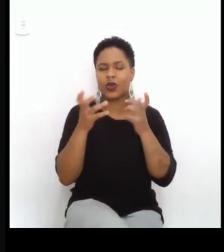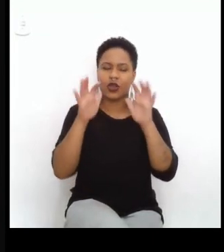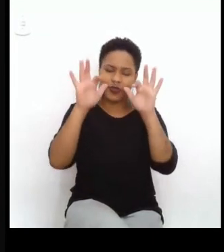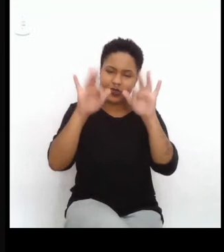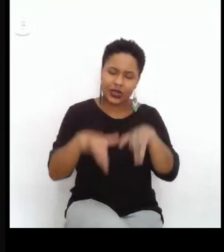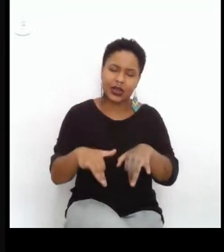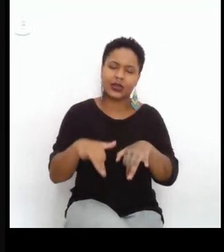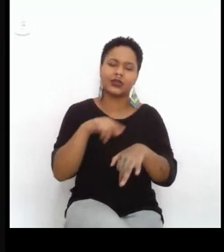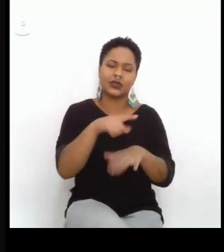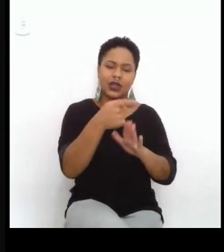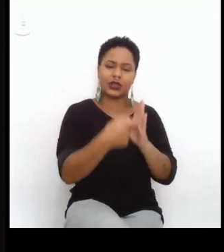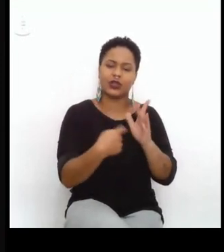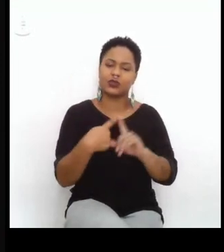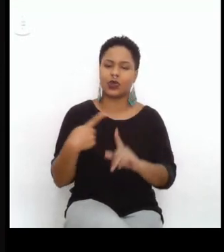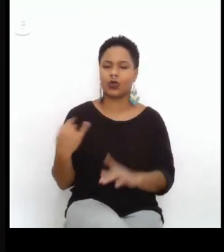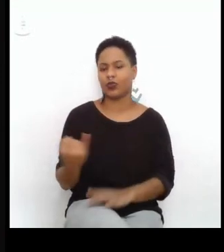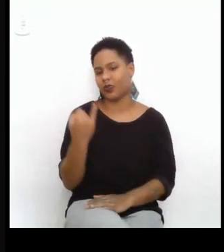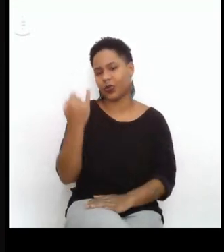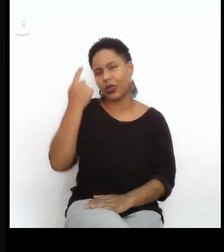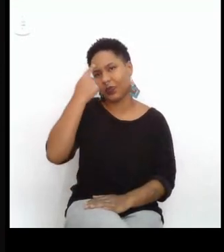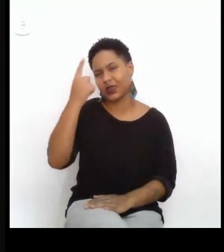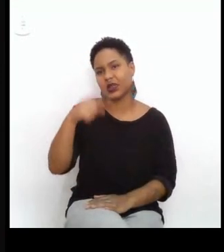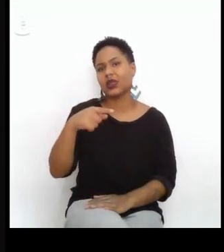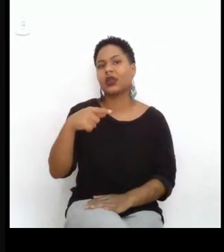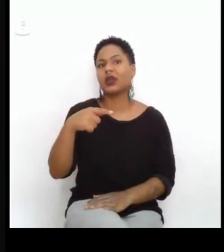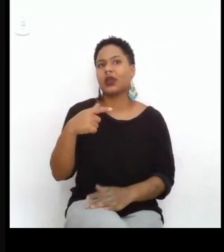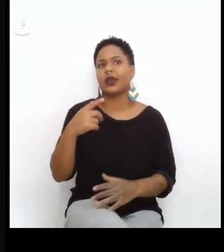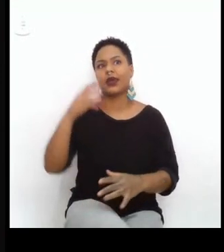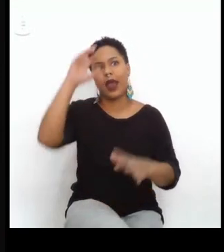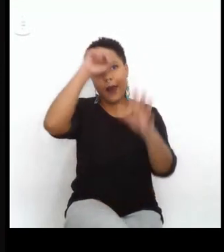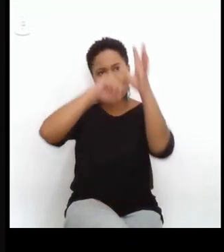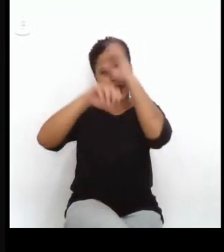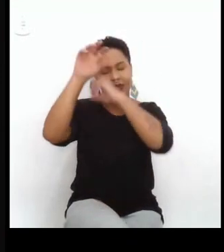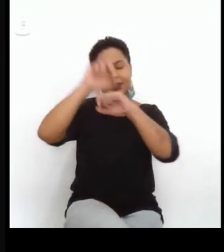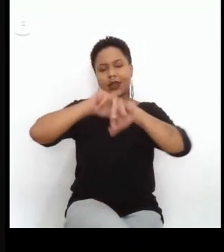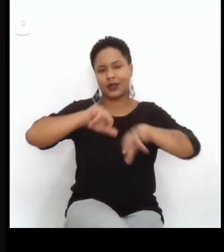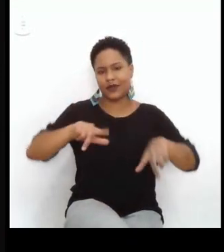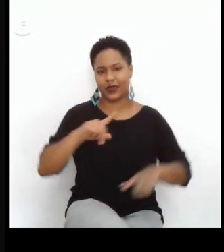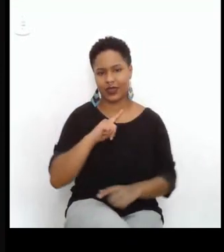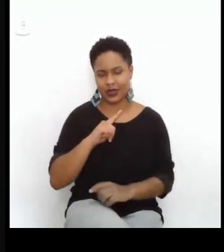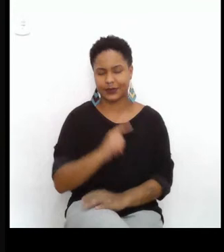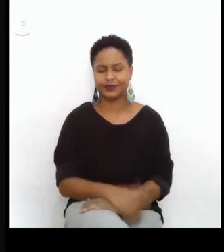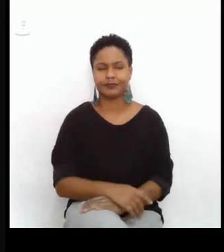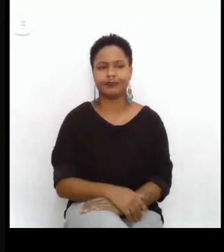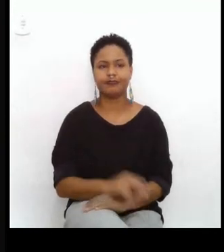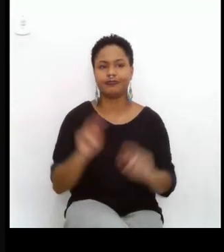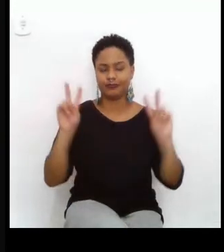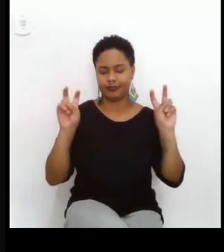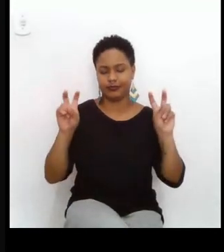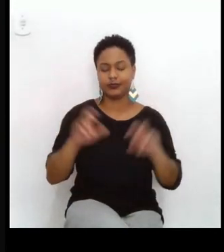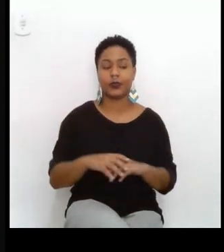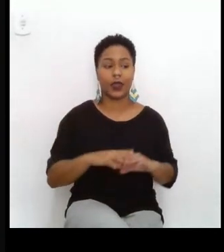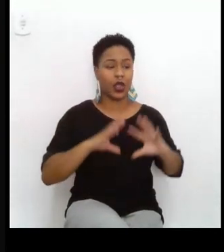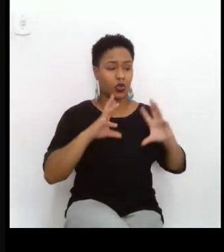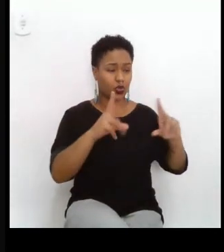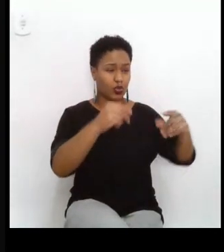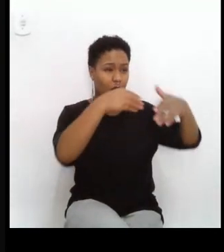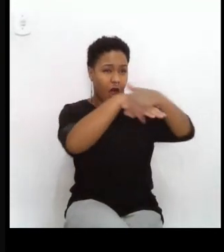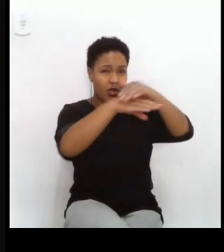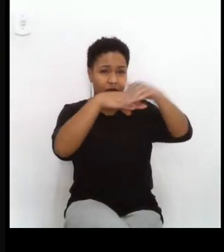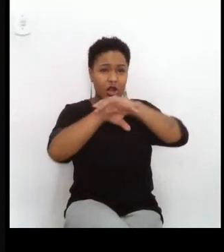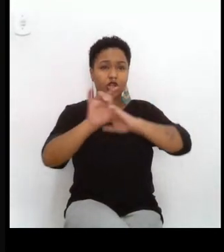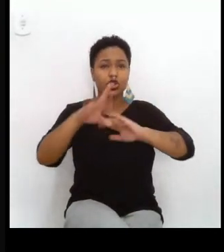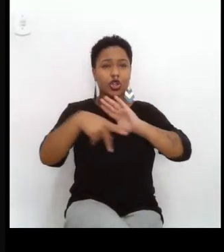muito importante assim uma fumando acialdi aprendizados e isso tudo aqui está ativado não só um Arquivo